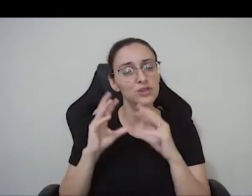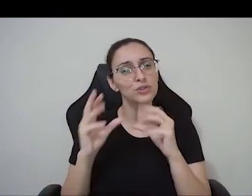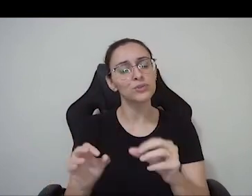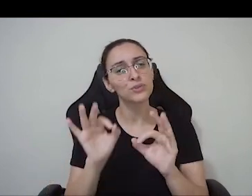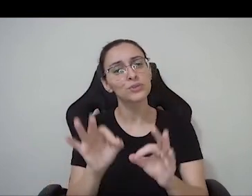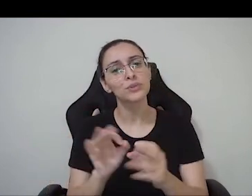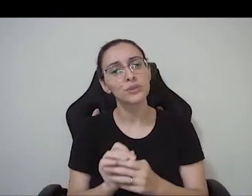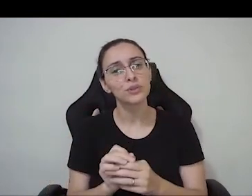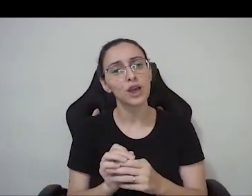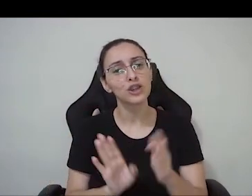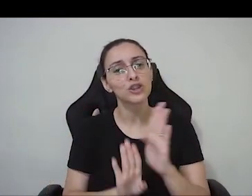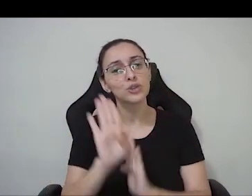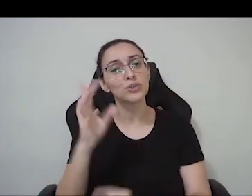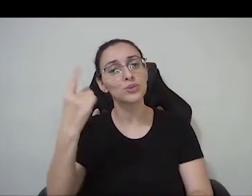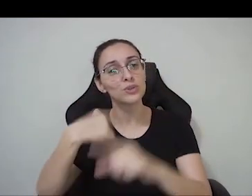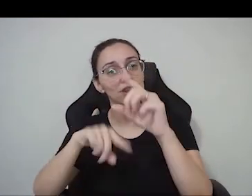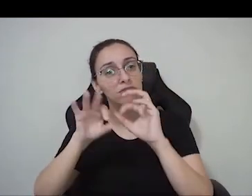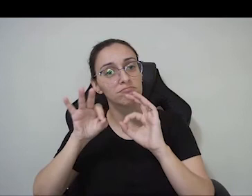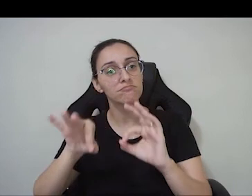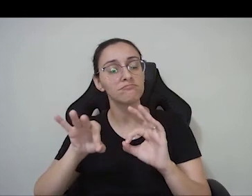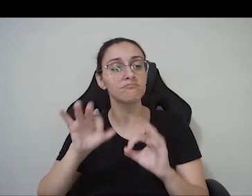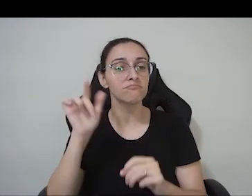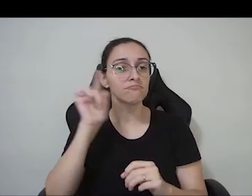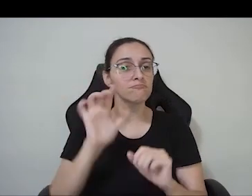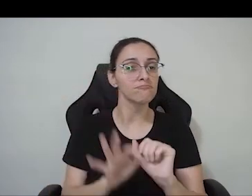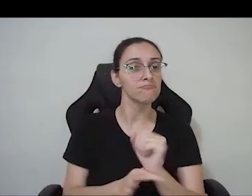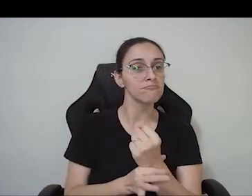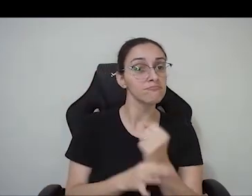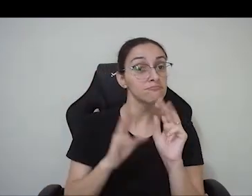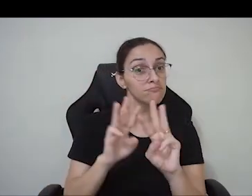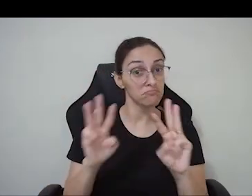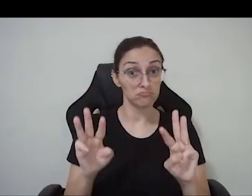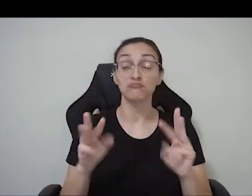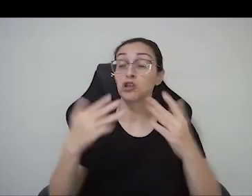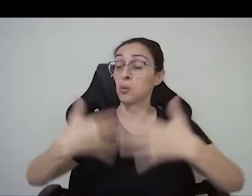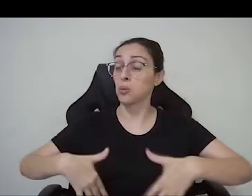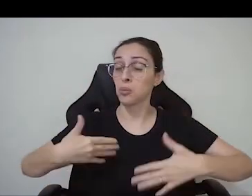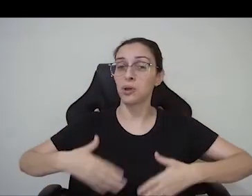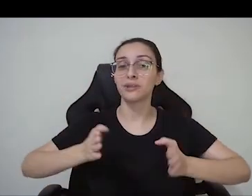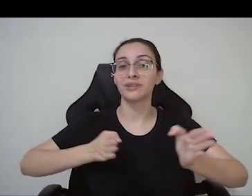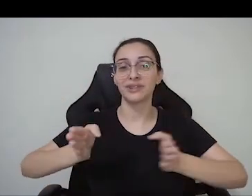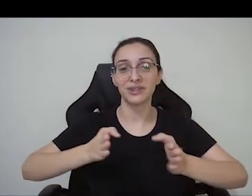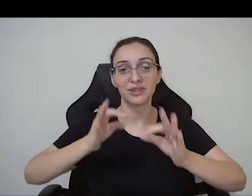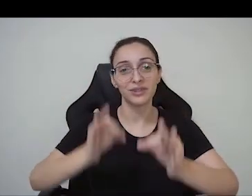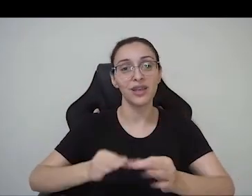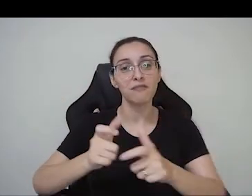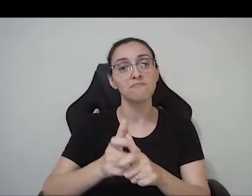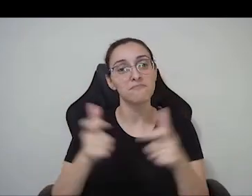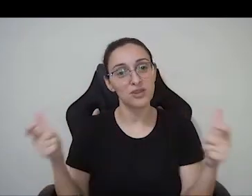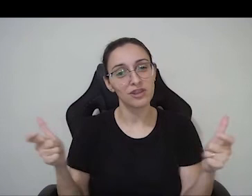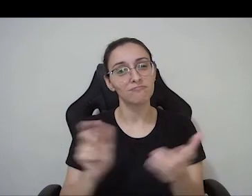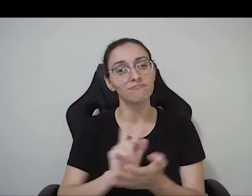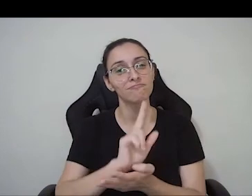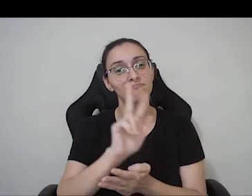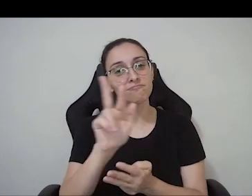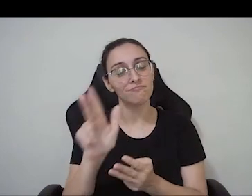de sucesso de nível AA garante um site bastante acessível, sobre a maior parte de circunstância